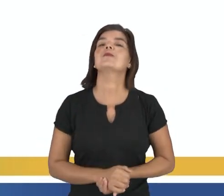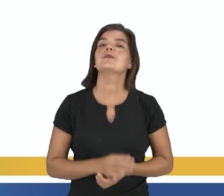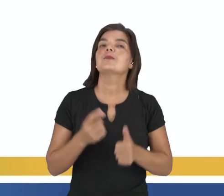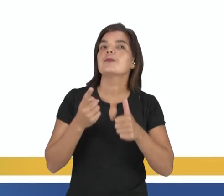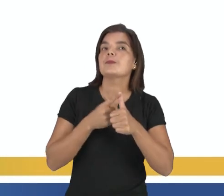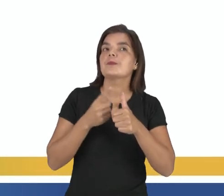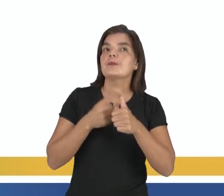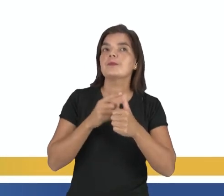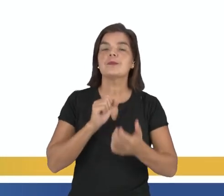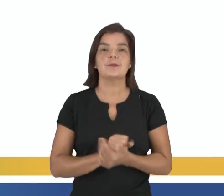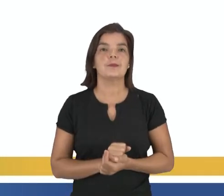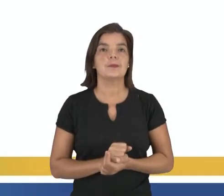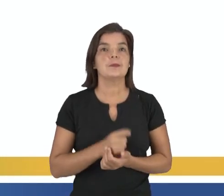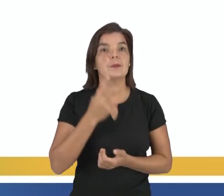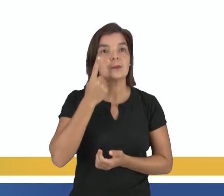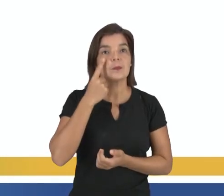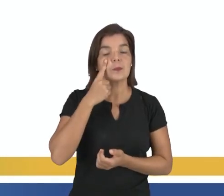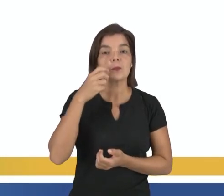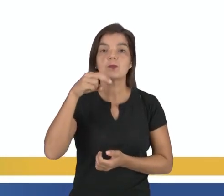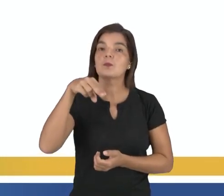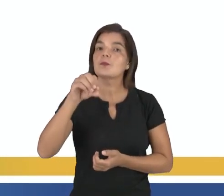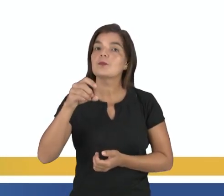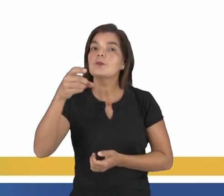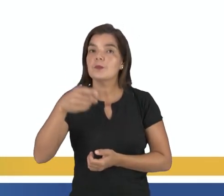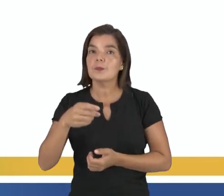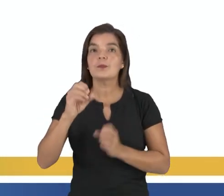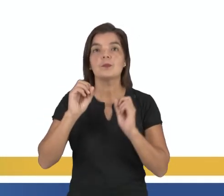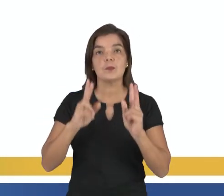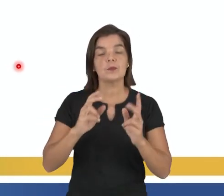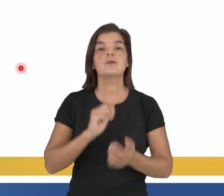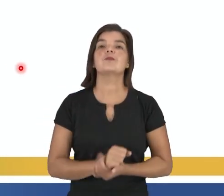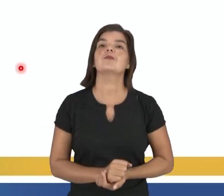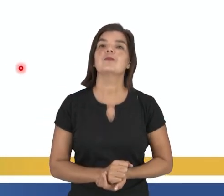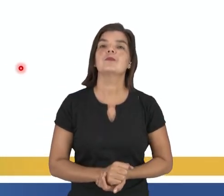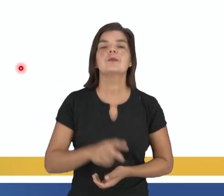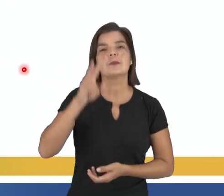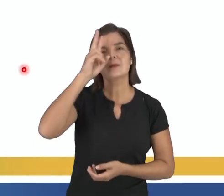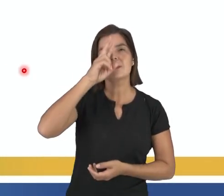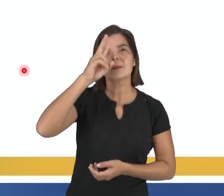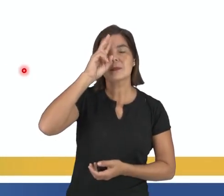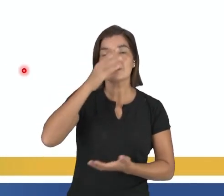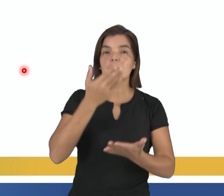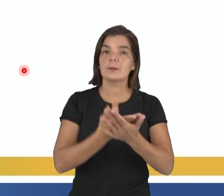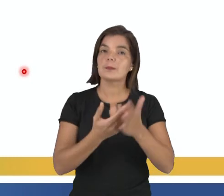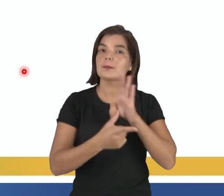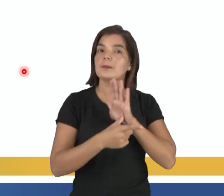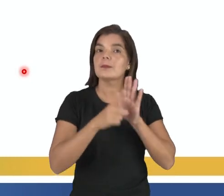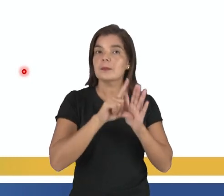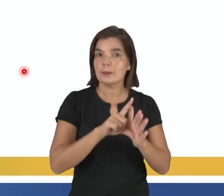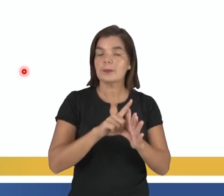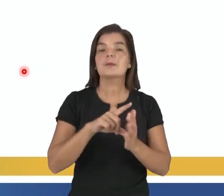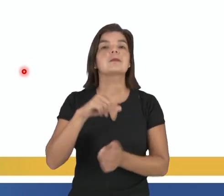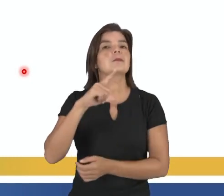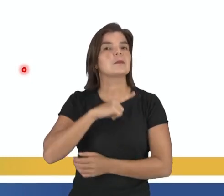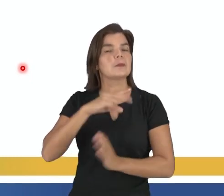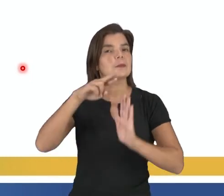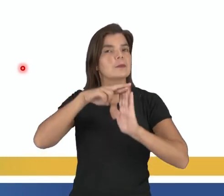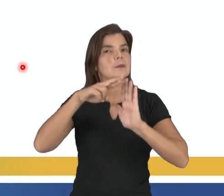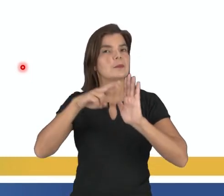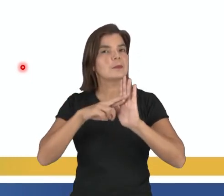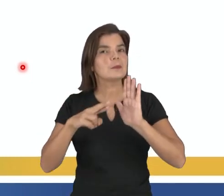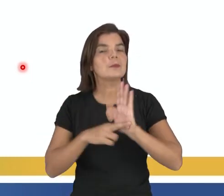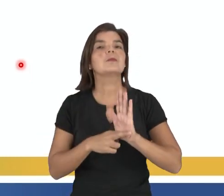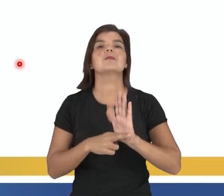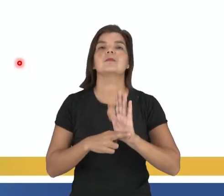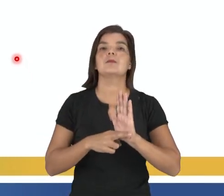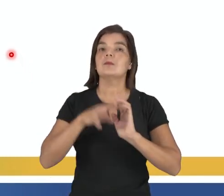a gente tem que fazer, determinar o NOx, ok? E aí, lembrando que em aulas anteriores tem as regrinhas,